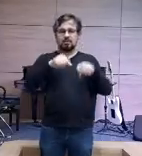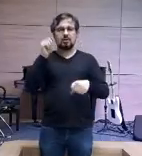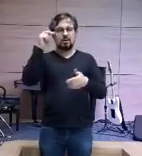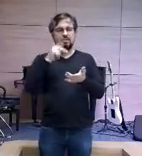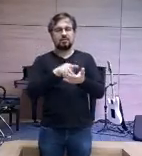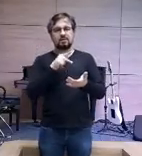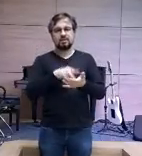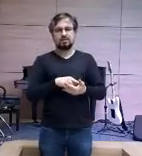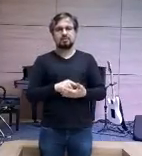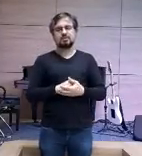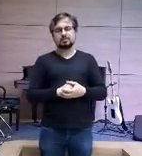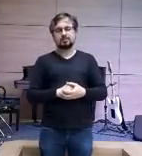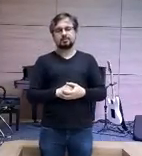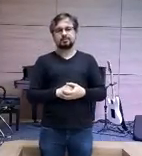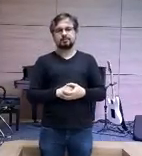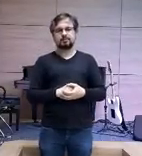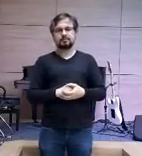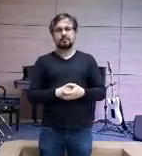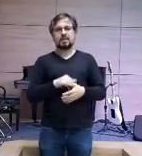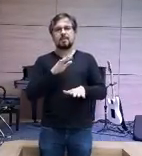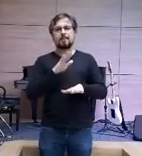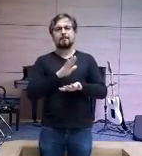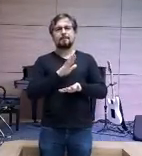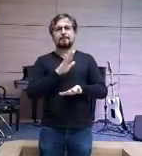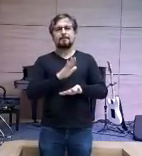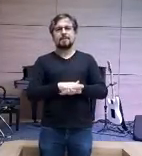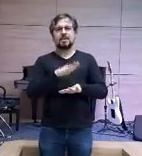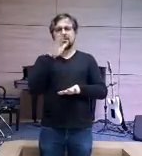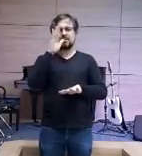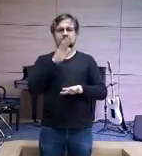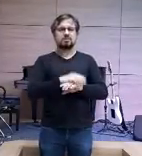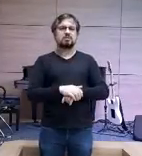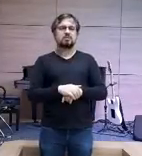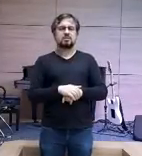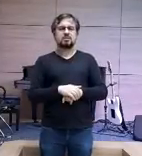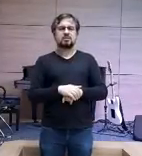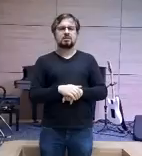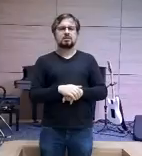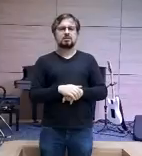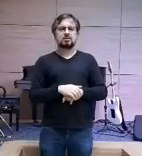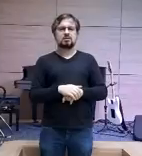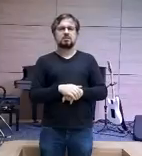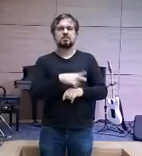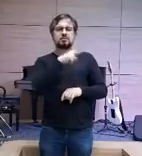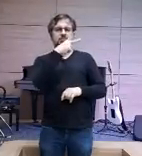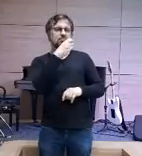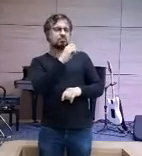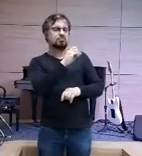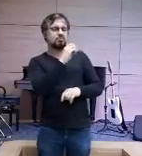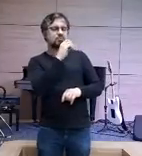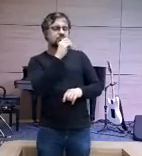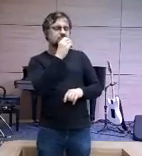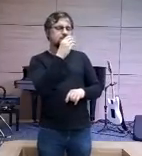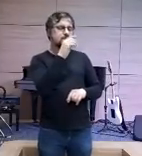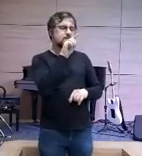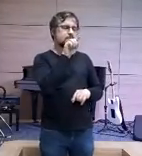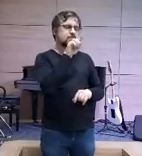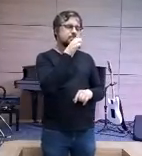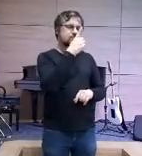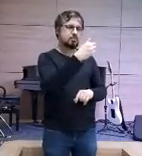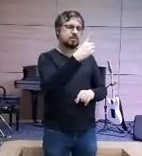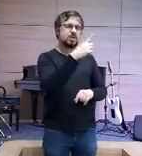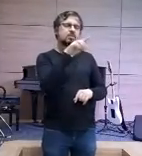há mais de 1000 Poucos Anos milhares de anos ainda é real a